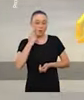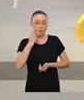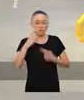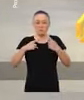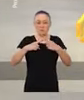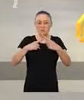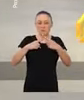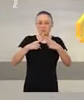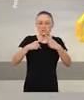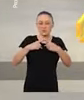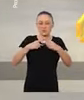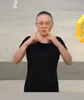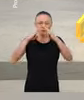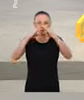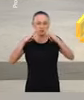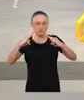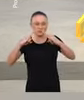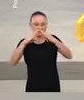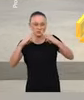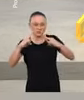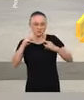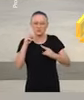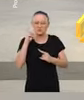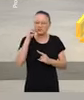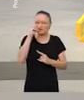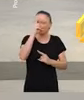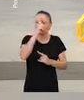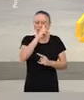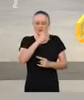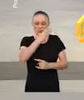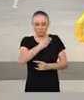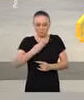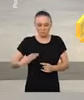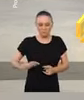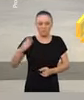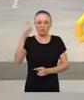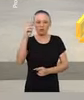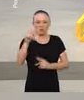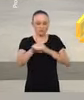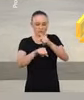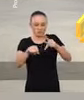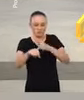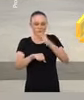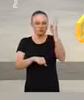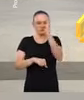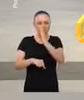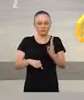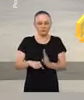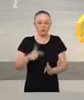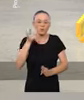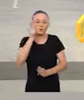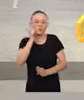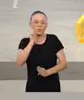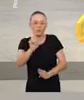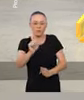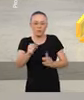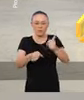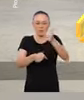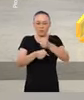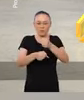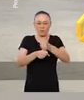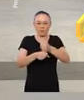Olha, uma das razões deste enorme desgaste em relação às instituições públicas no país é o privilégio